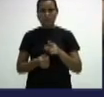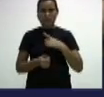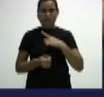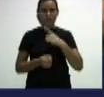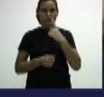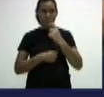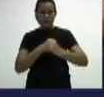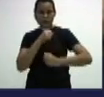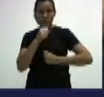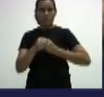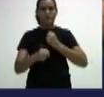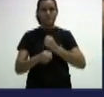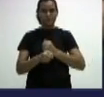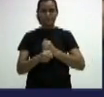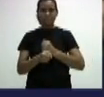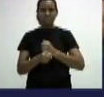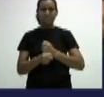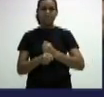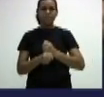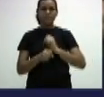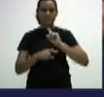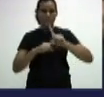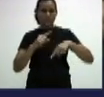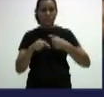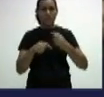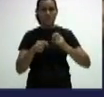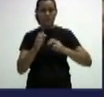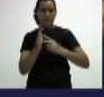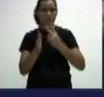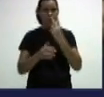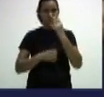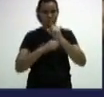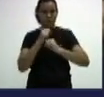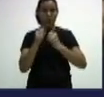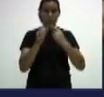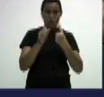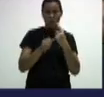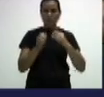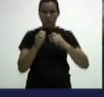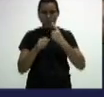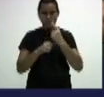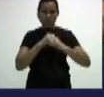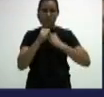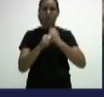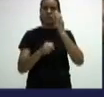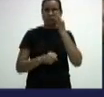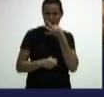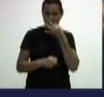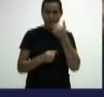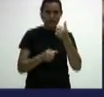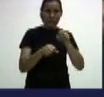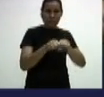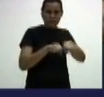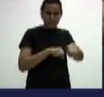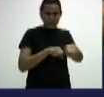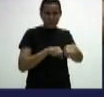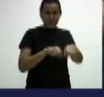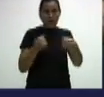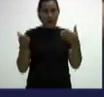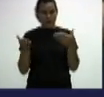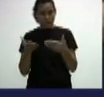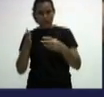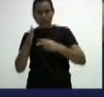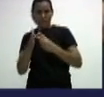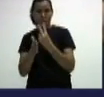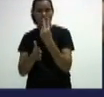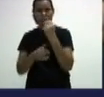Passamos por um ano, né? Agora entramos no segundo ano de O primeiro ano foi de formação, agora o segundo ano está sendo